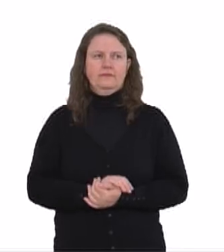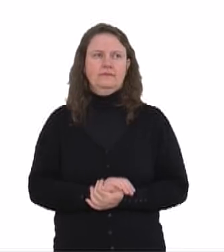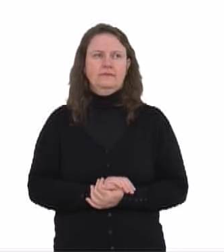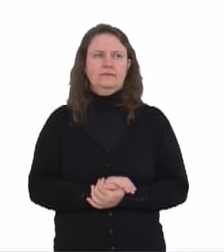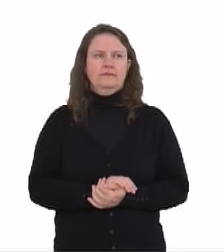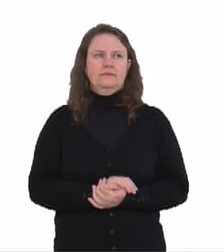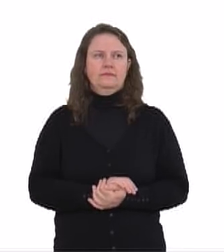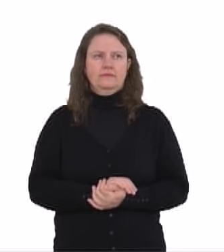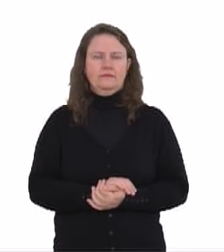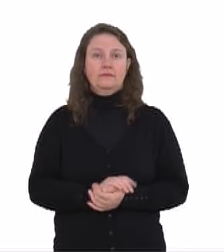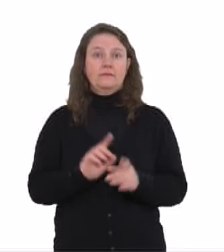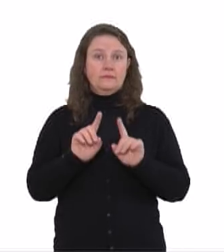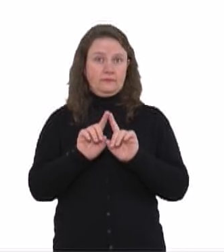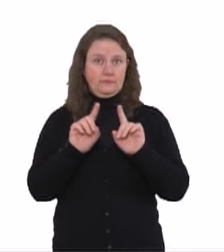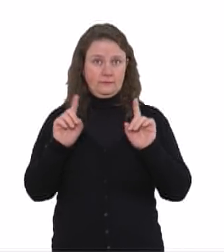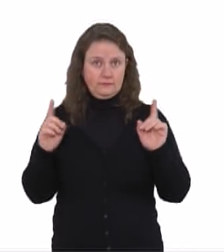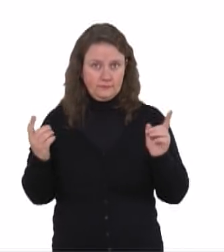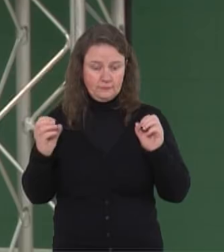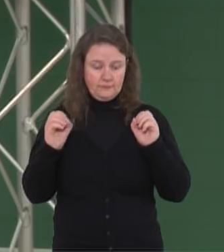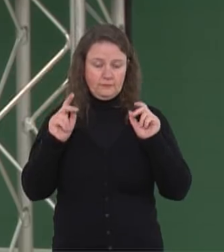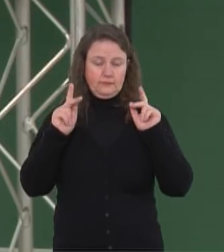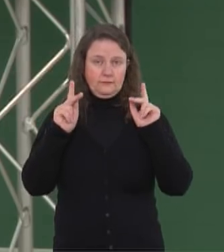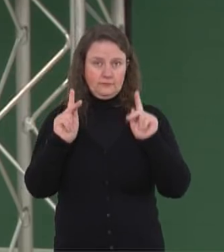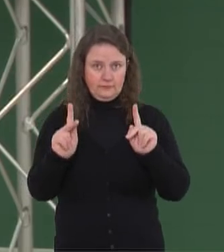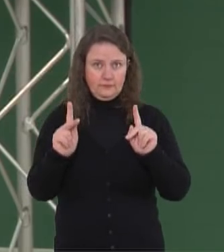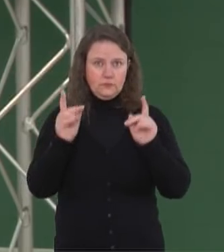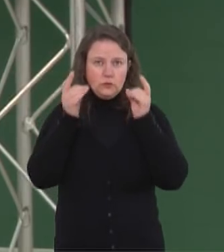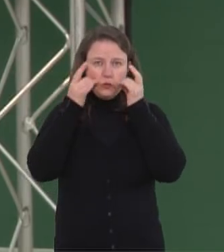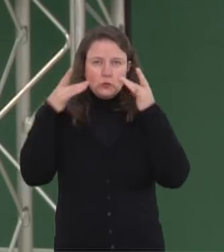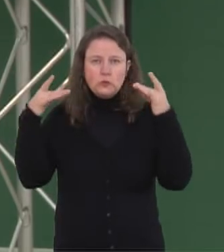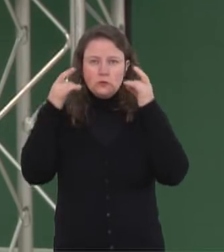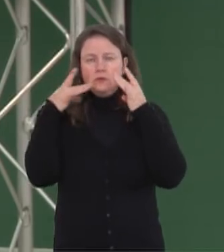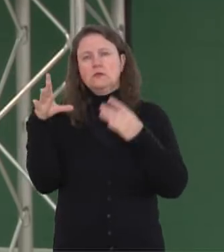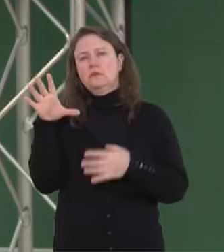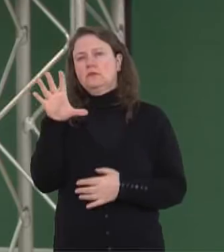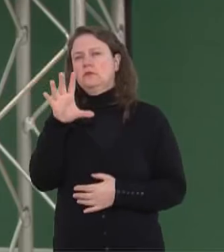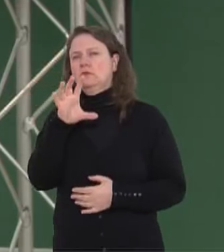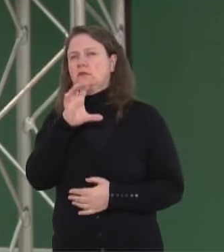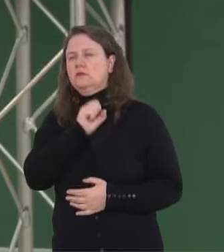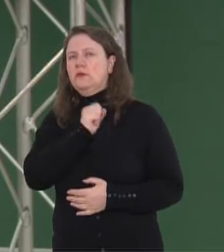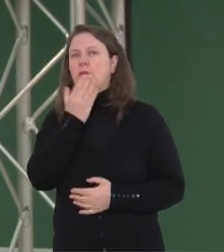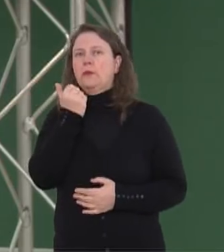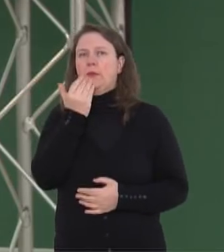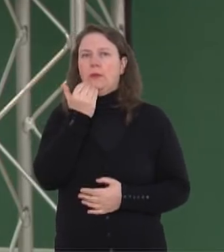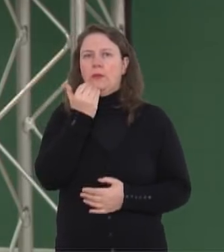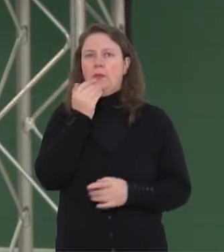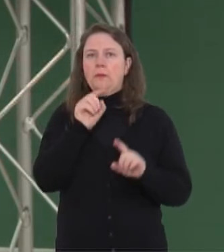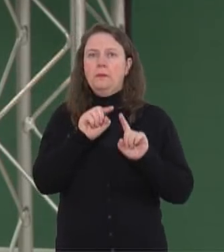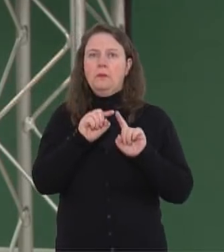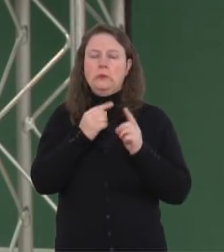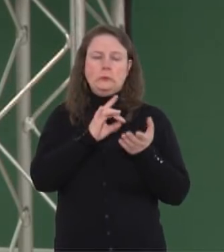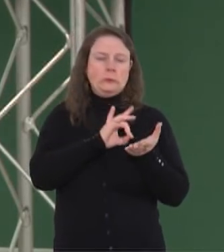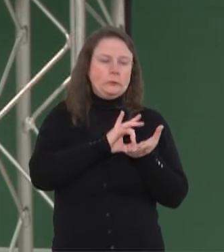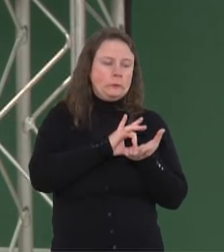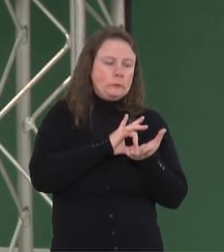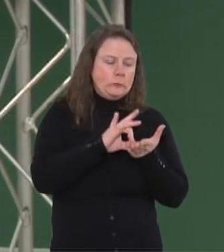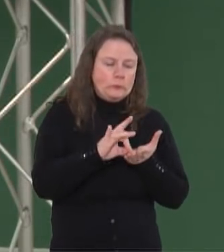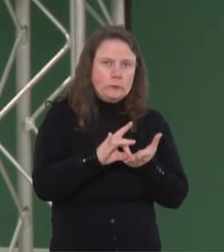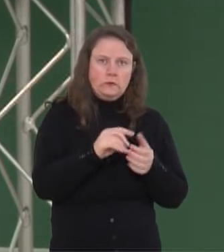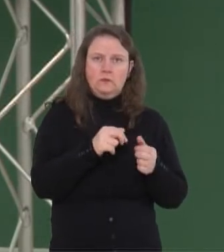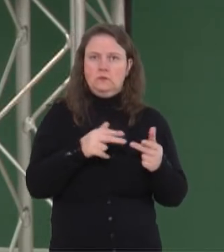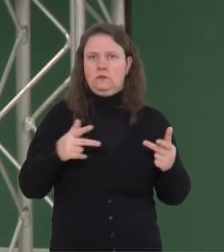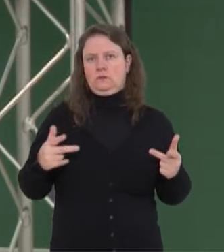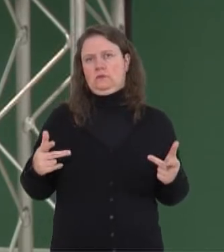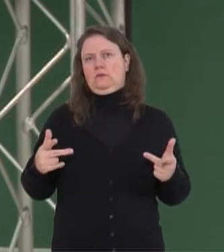exercise. Mas, ok, Garfield ama comer, mas ele odeia, ele detesta algumas